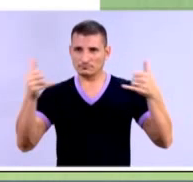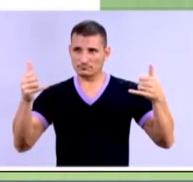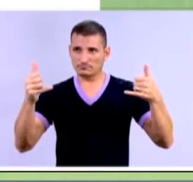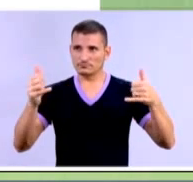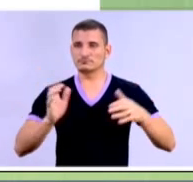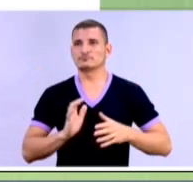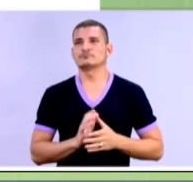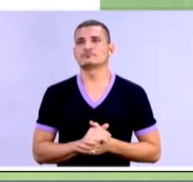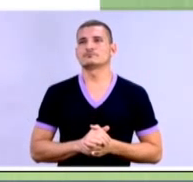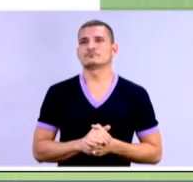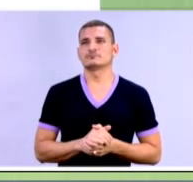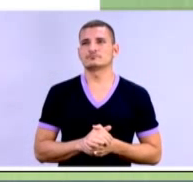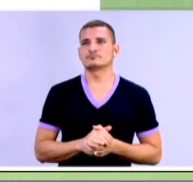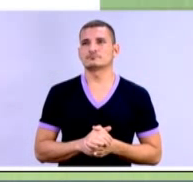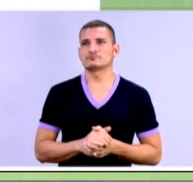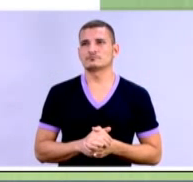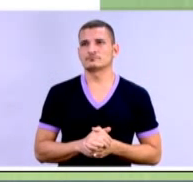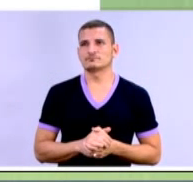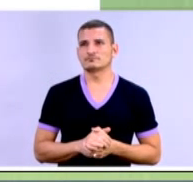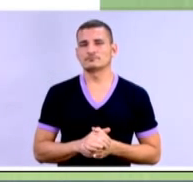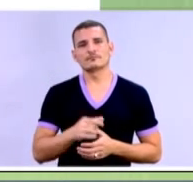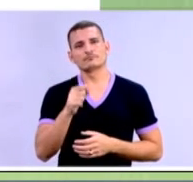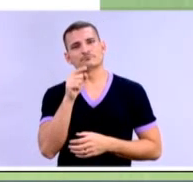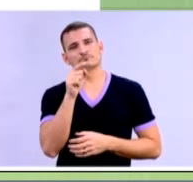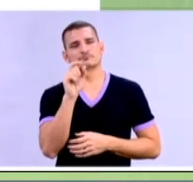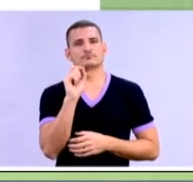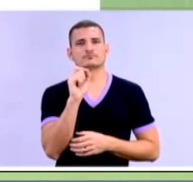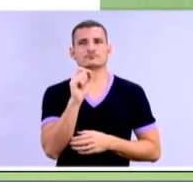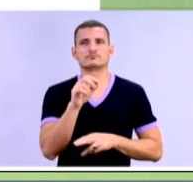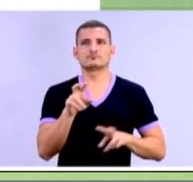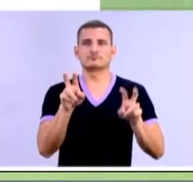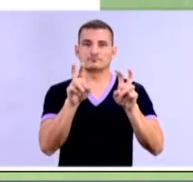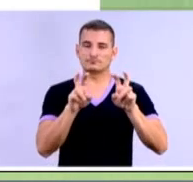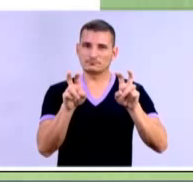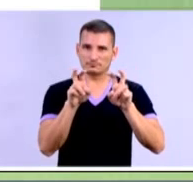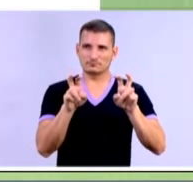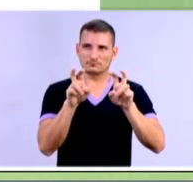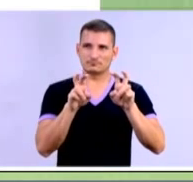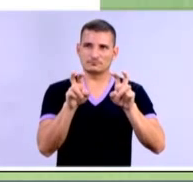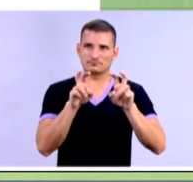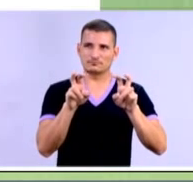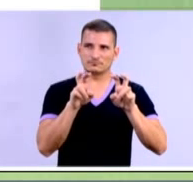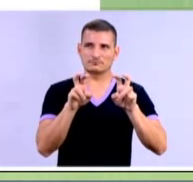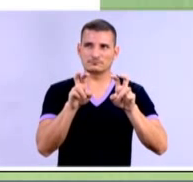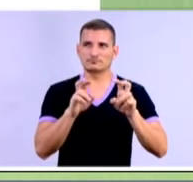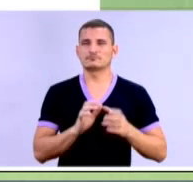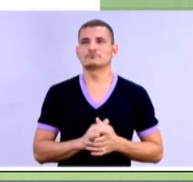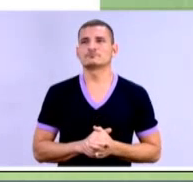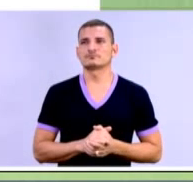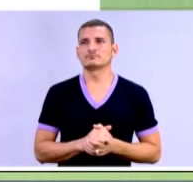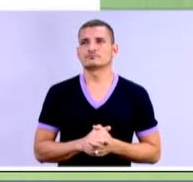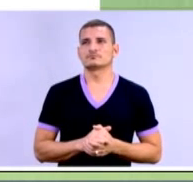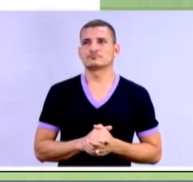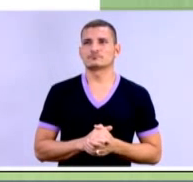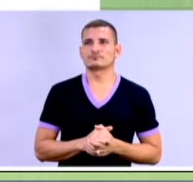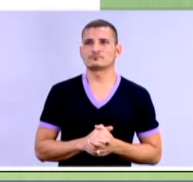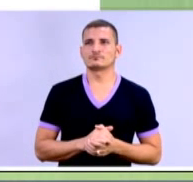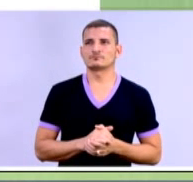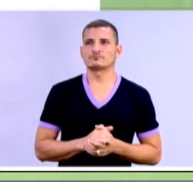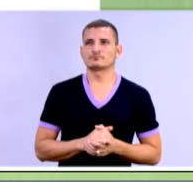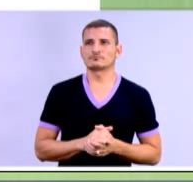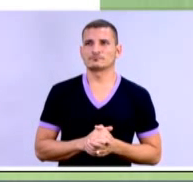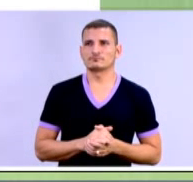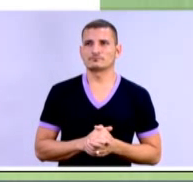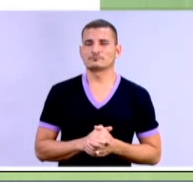Então imaginem que esse aqui é um computador, né, que está ligado para cá. Nesse outro conector está ligado um